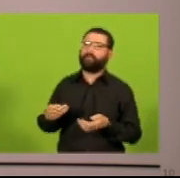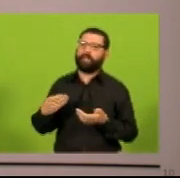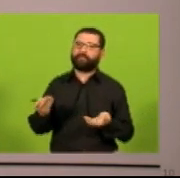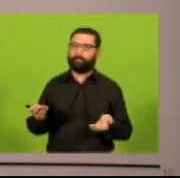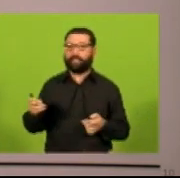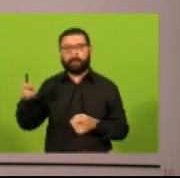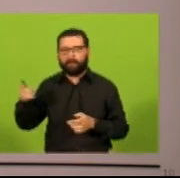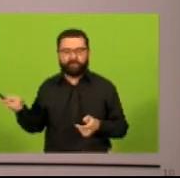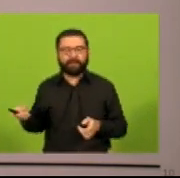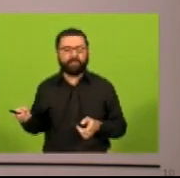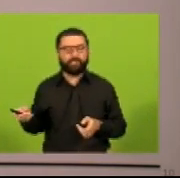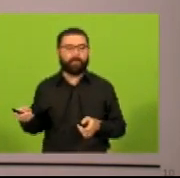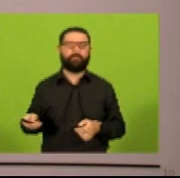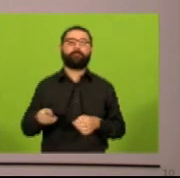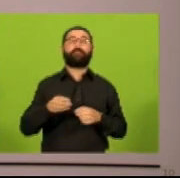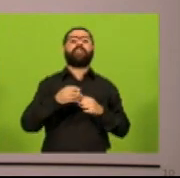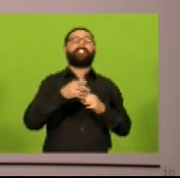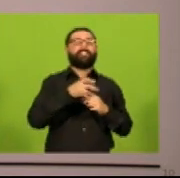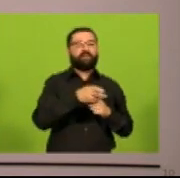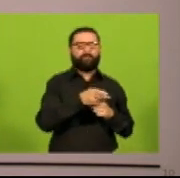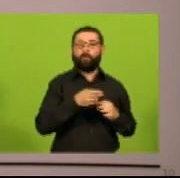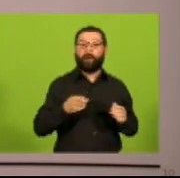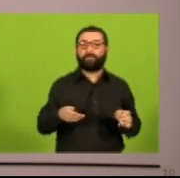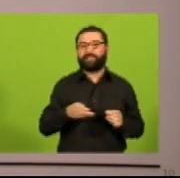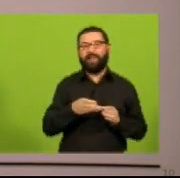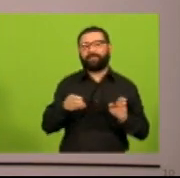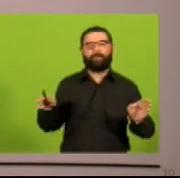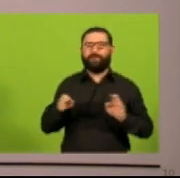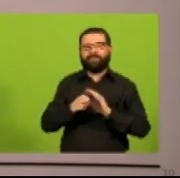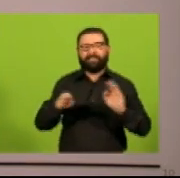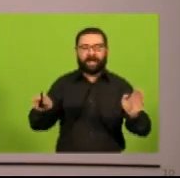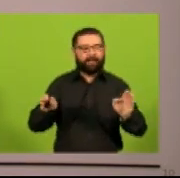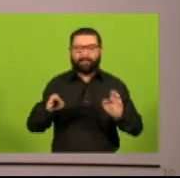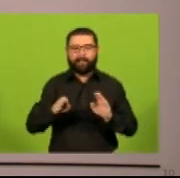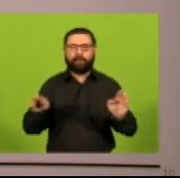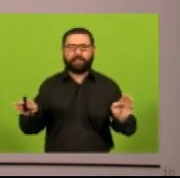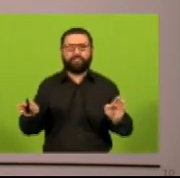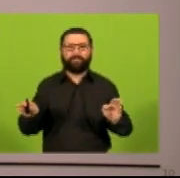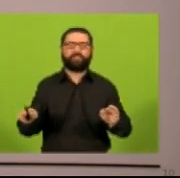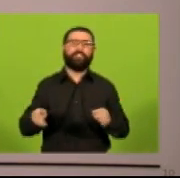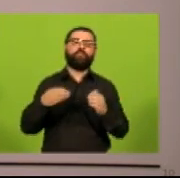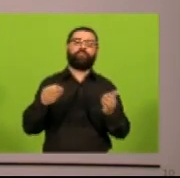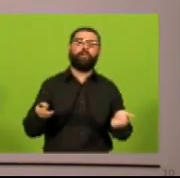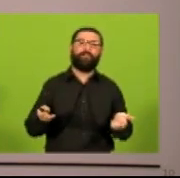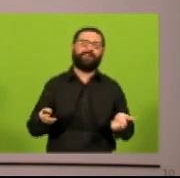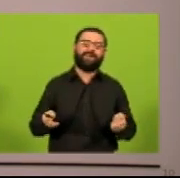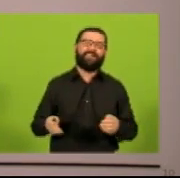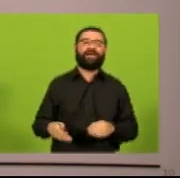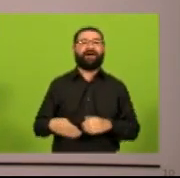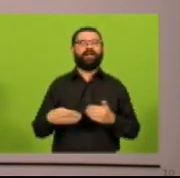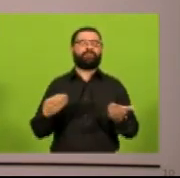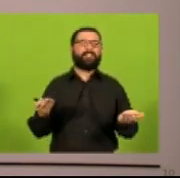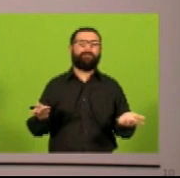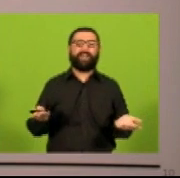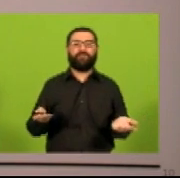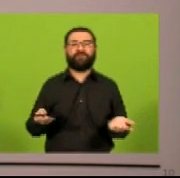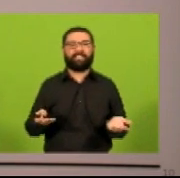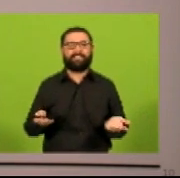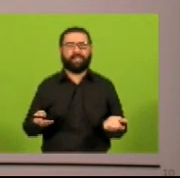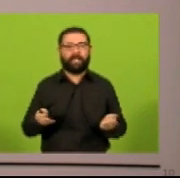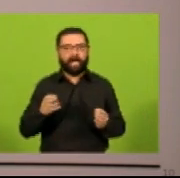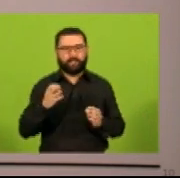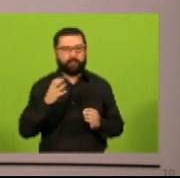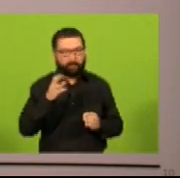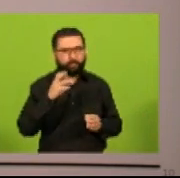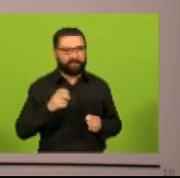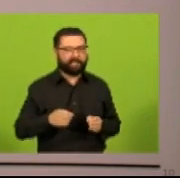químico, quanto que tem que ser aplicado, lá vai estar indicando. Se for 400, pô, tá calibradinho. Se não for, aí o que vai